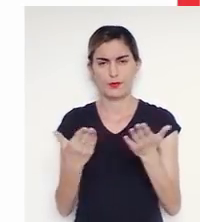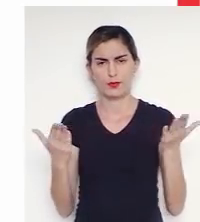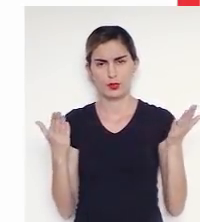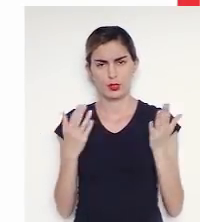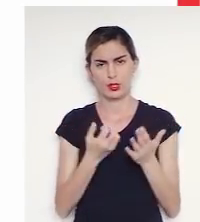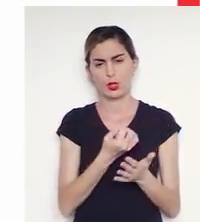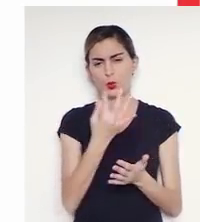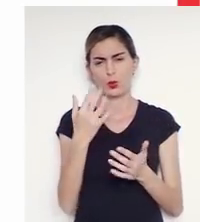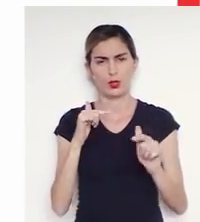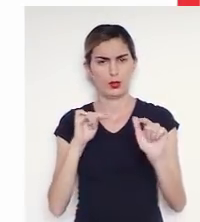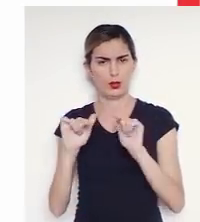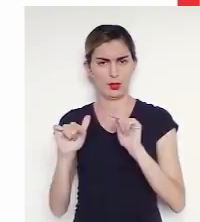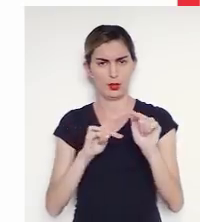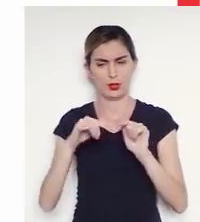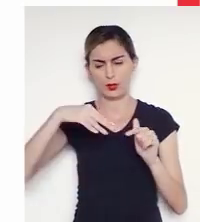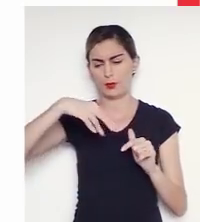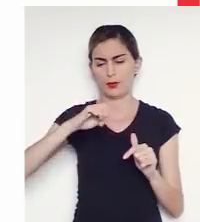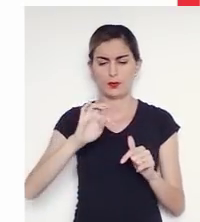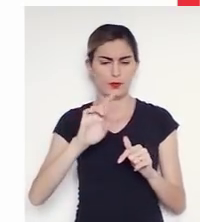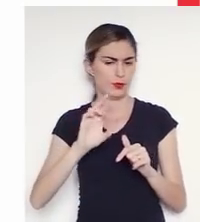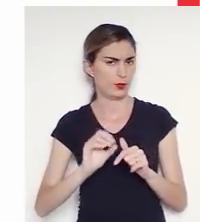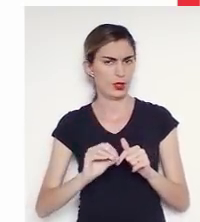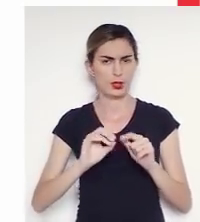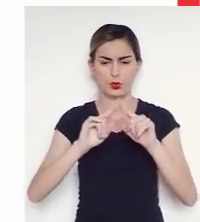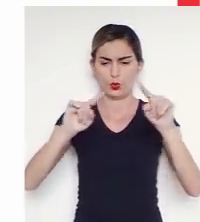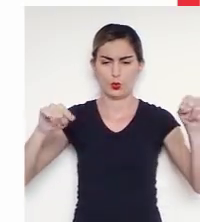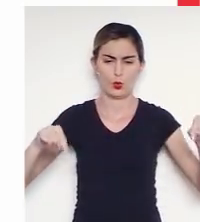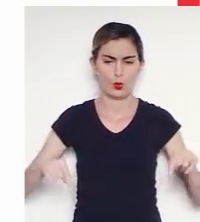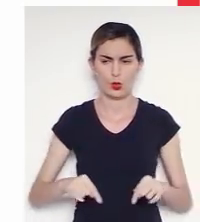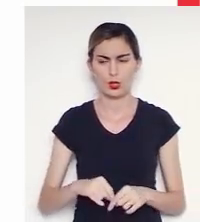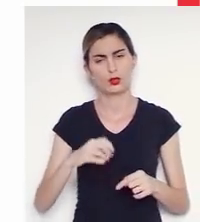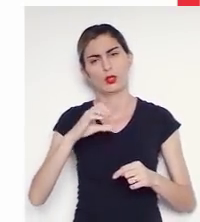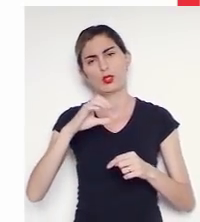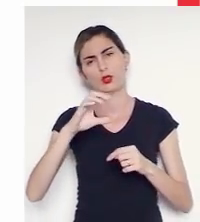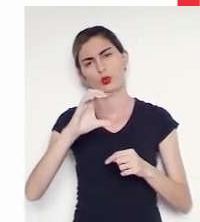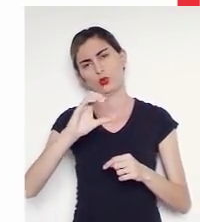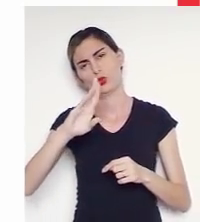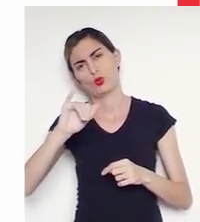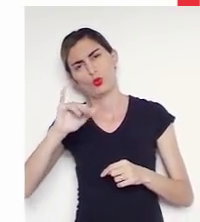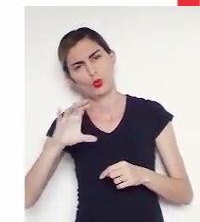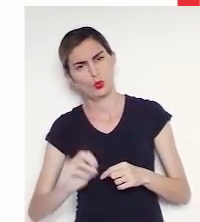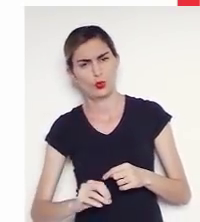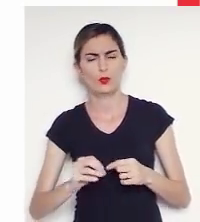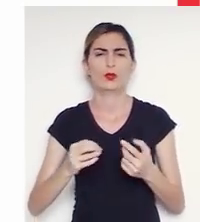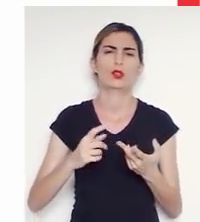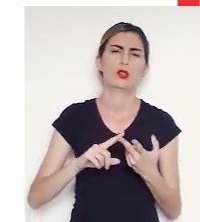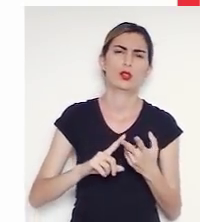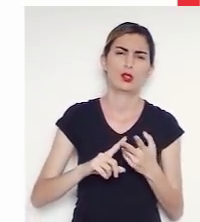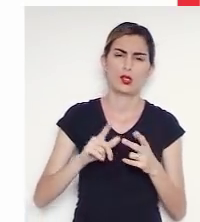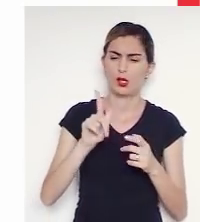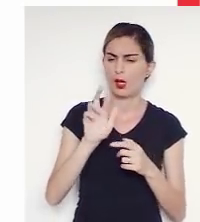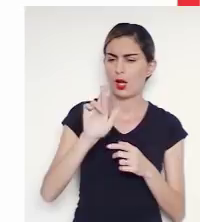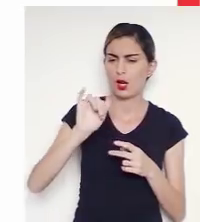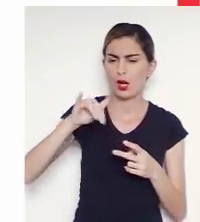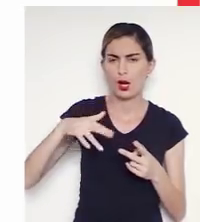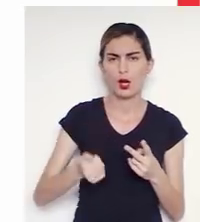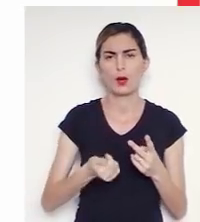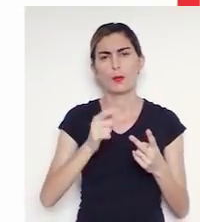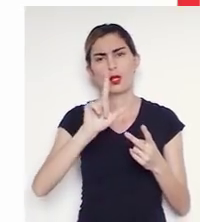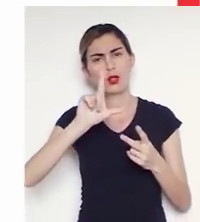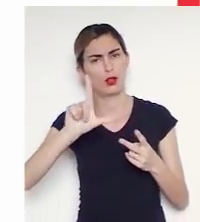você que quando a gente trabalha com metro, metro quadrado, metro cúbico, com o litro e com o